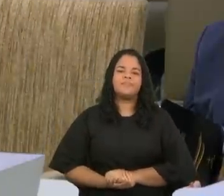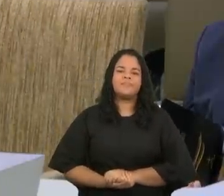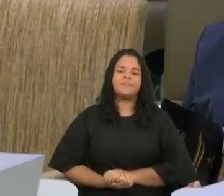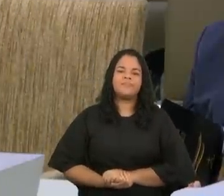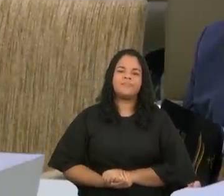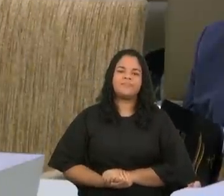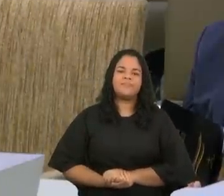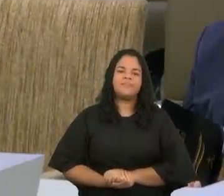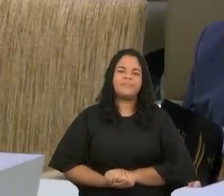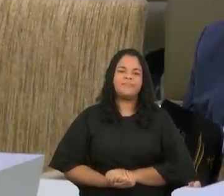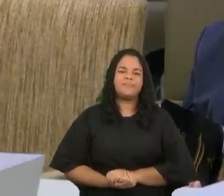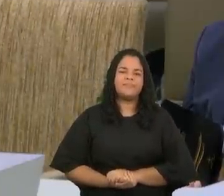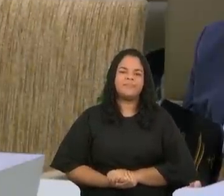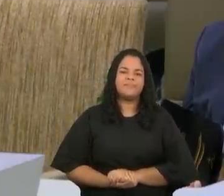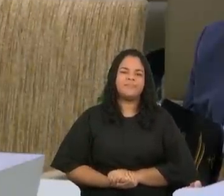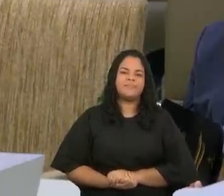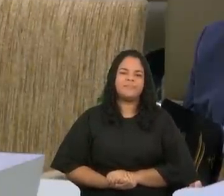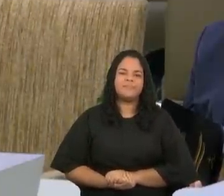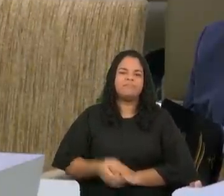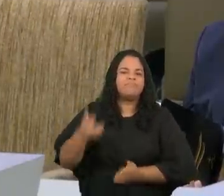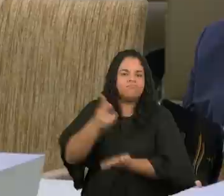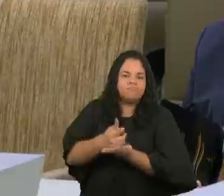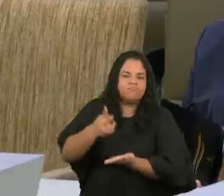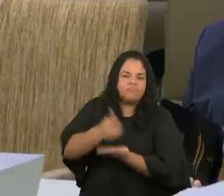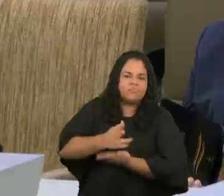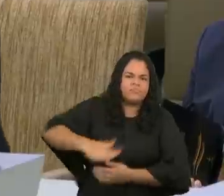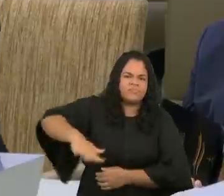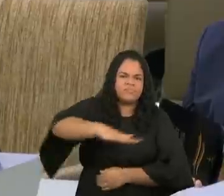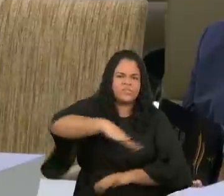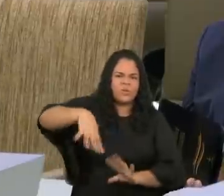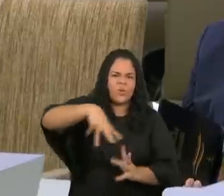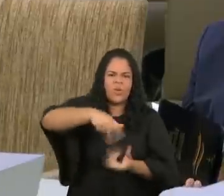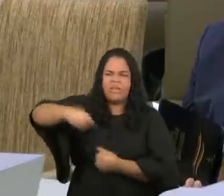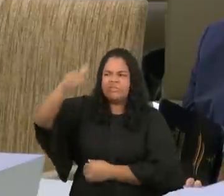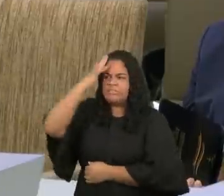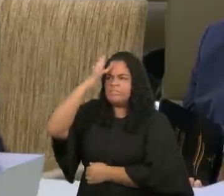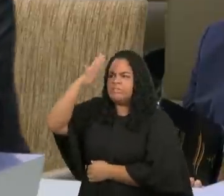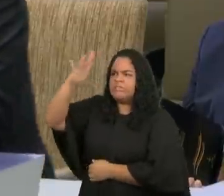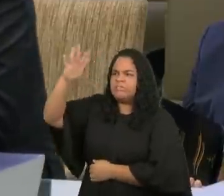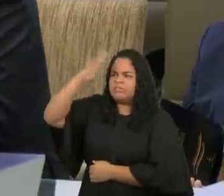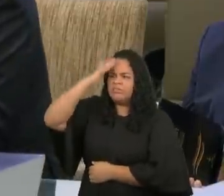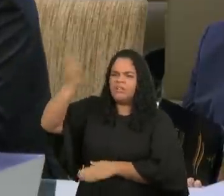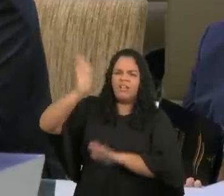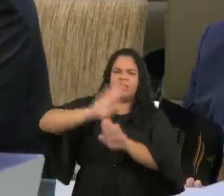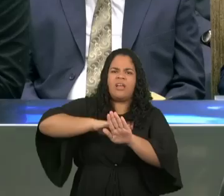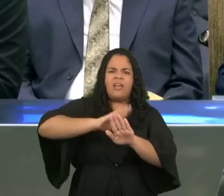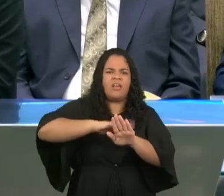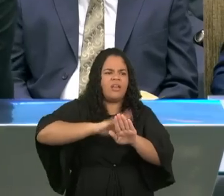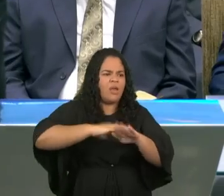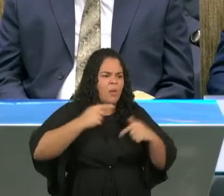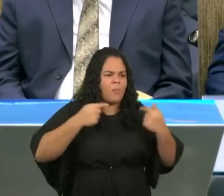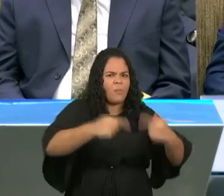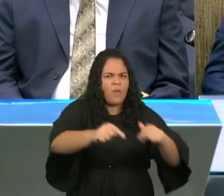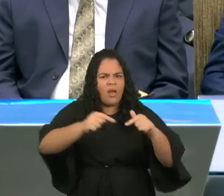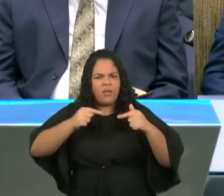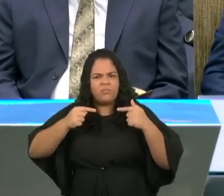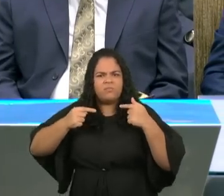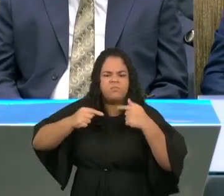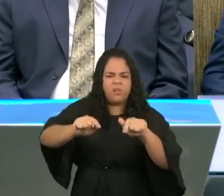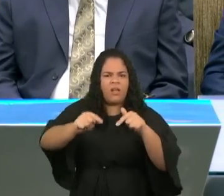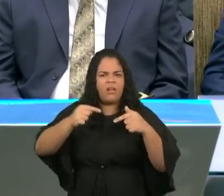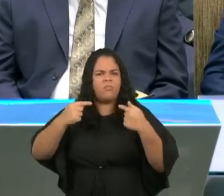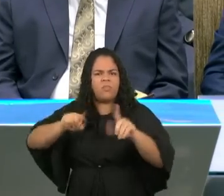tão atacada por ideologias, teorias e hipóteses que têm como objetivo